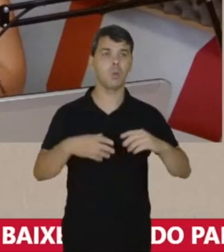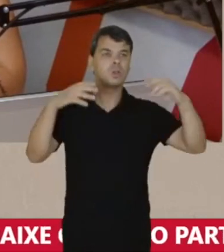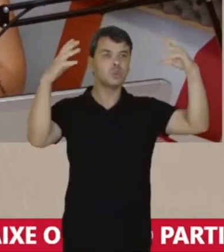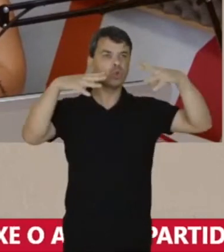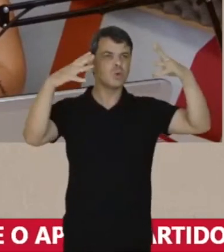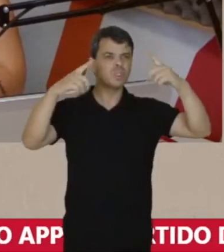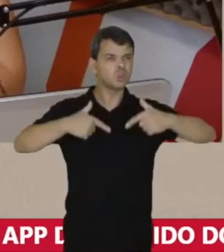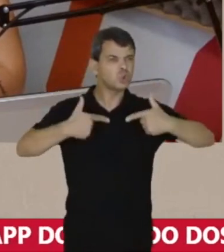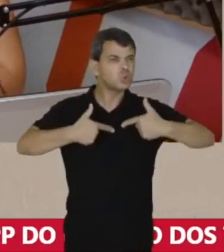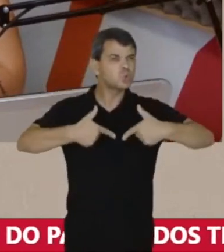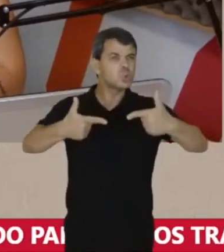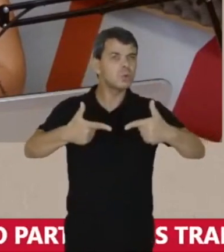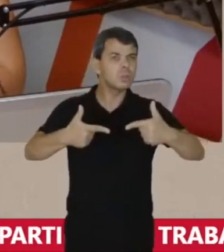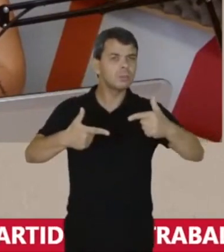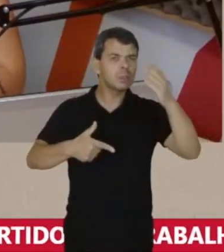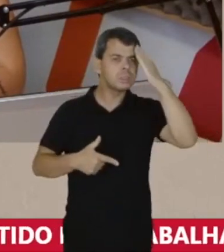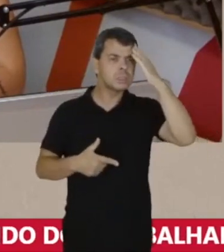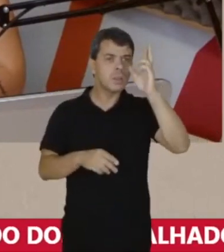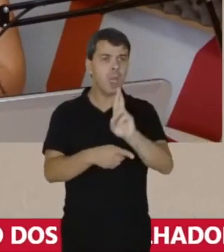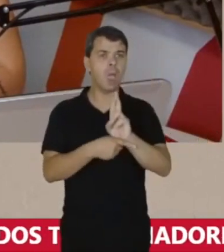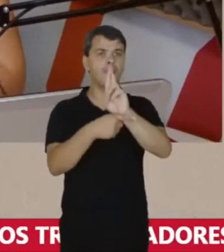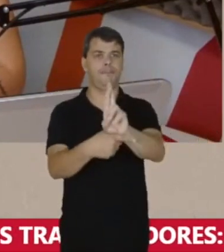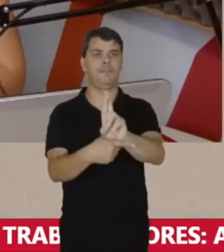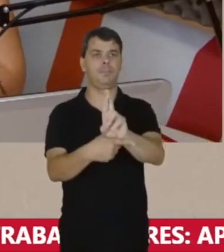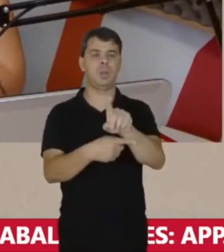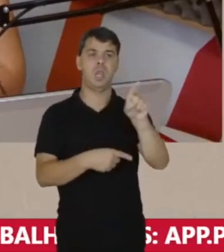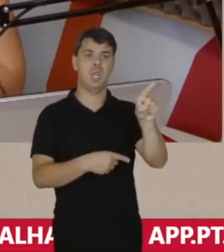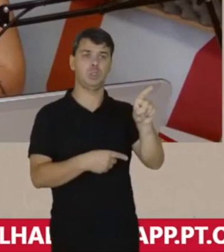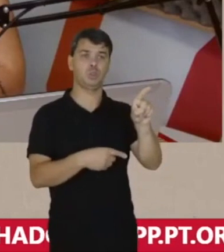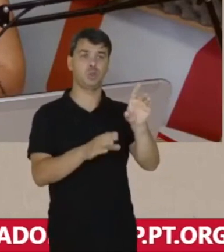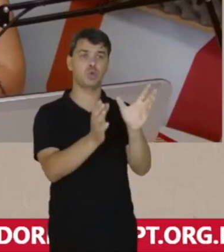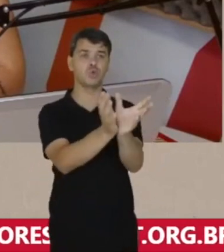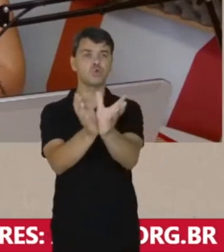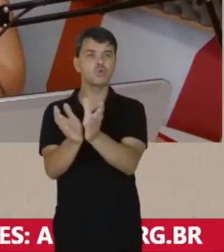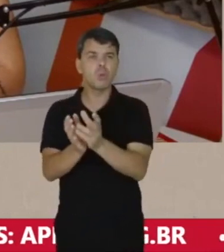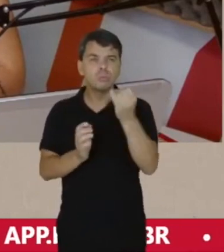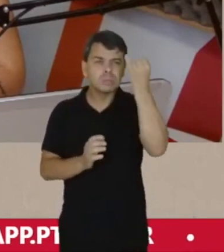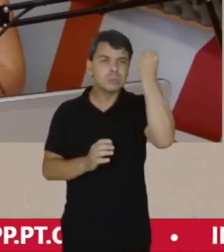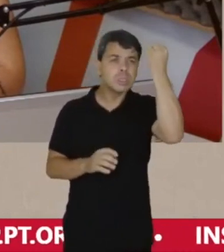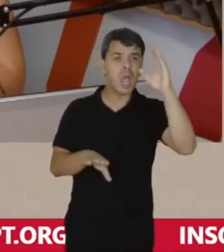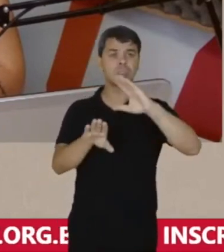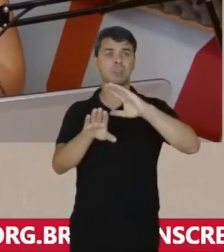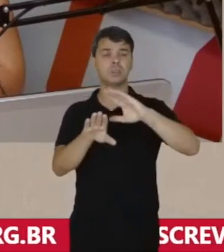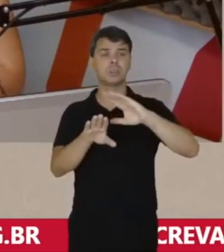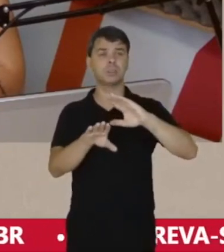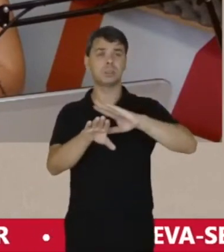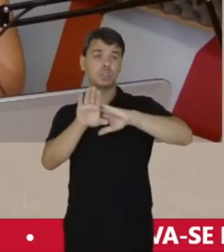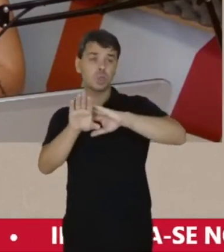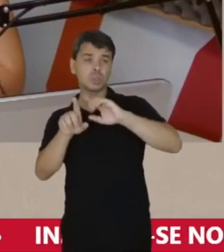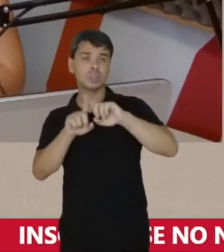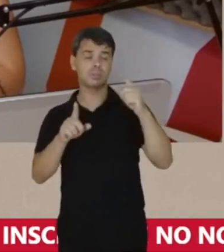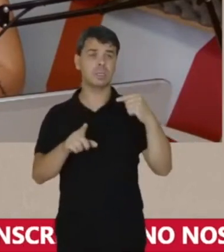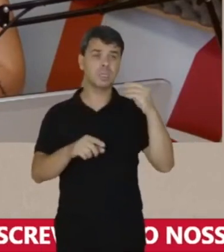revigor, na verdade. Ouvir você e saber que você está representando esse conjunto de ideias, de ideais, de,